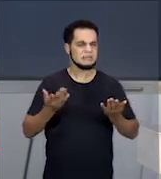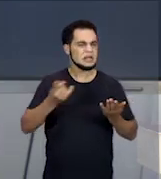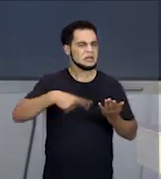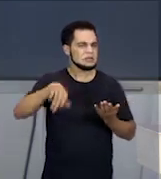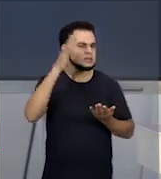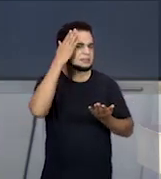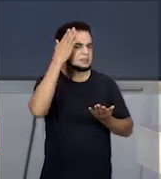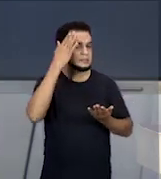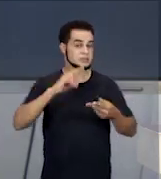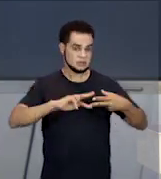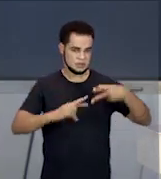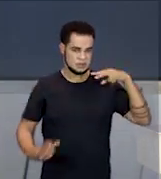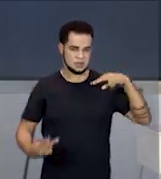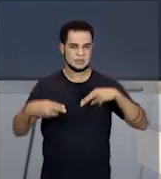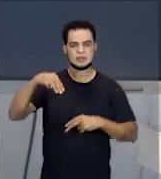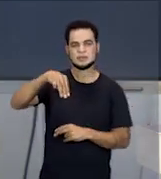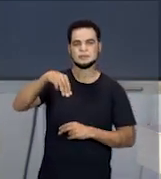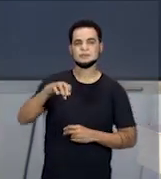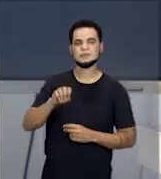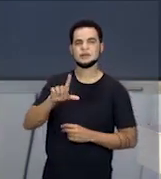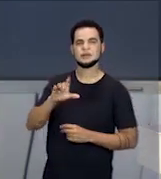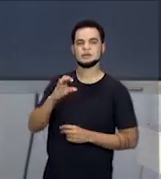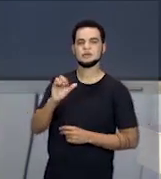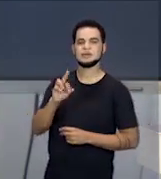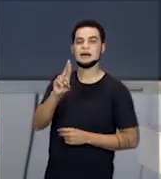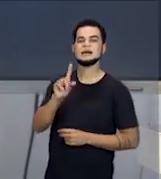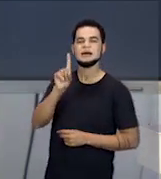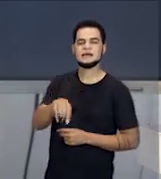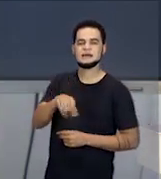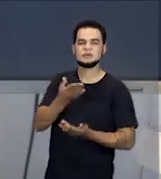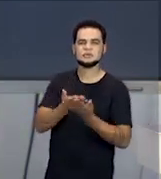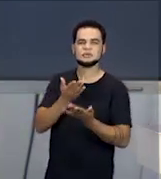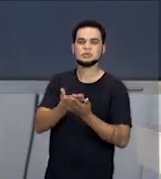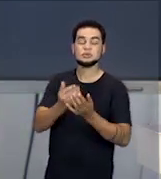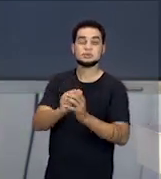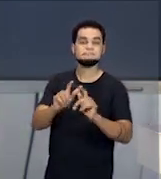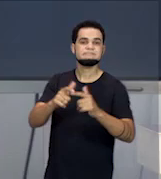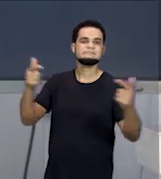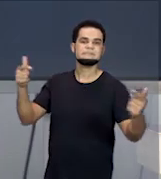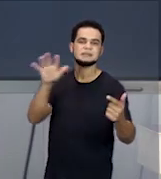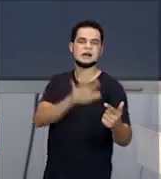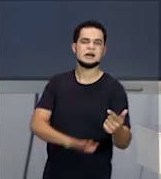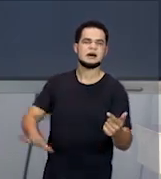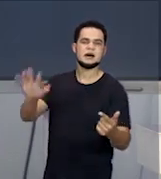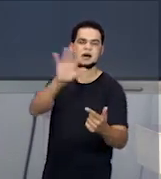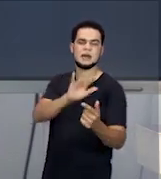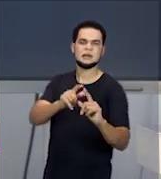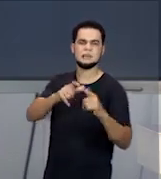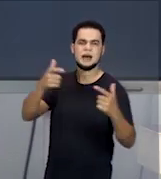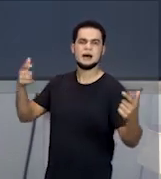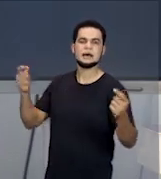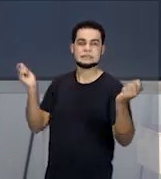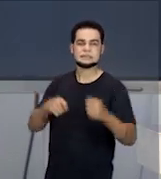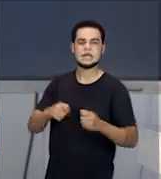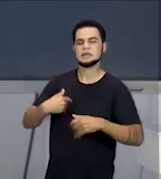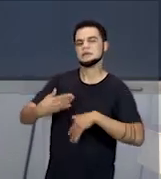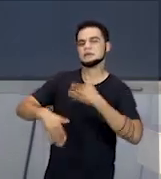genética molecular, ela tem sido um campo de estudo muito amplo, propiciando então o desenvolvimento